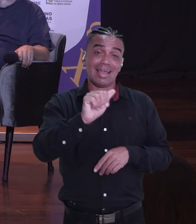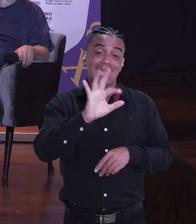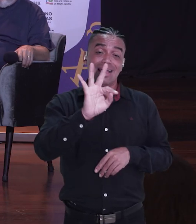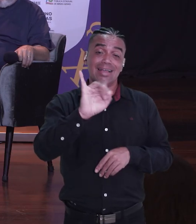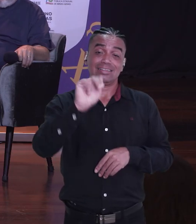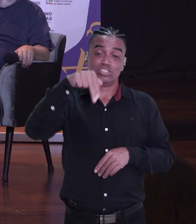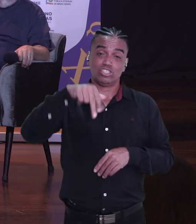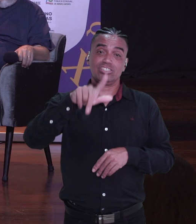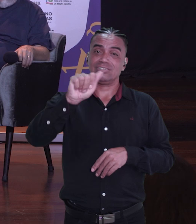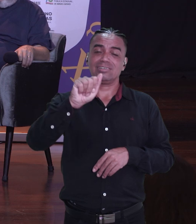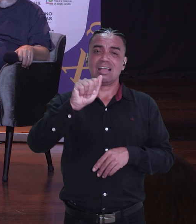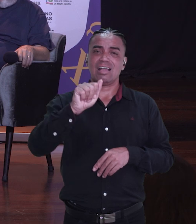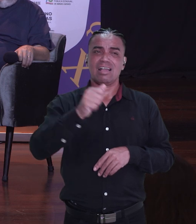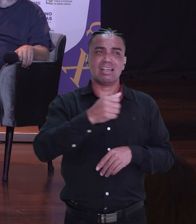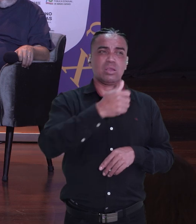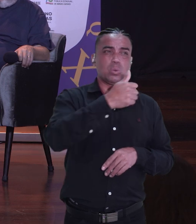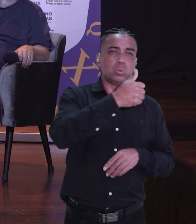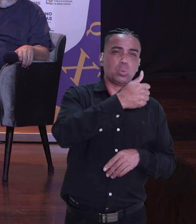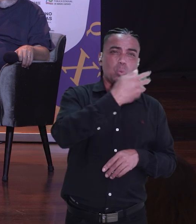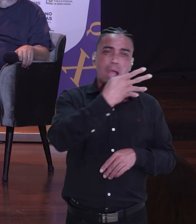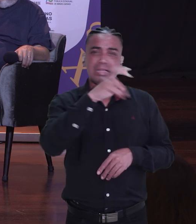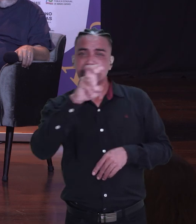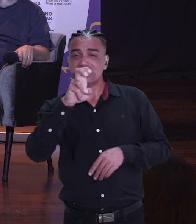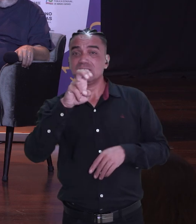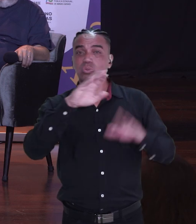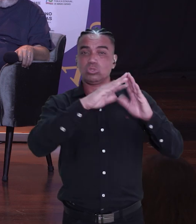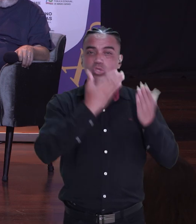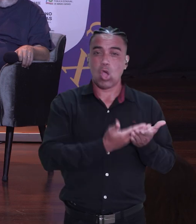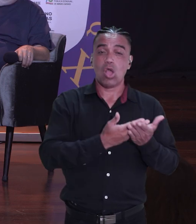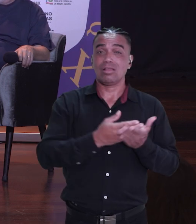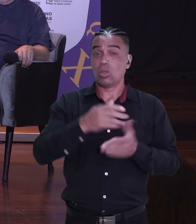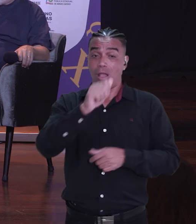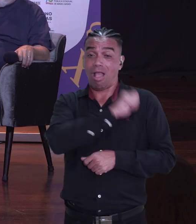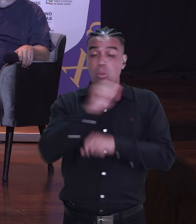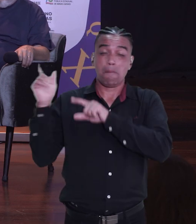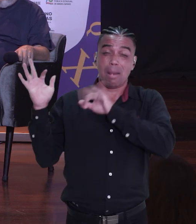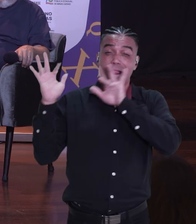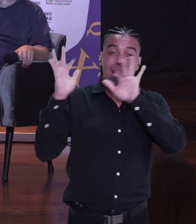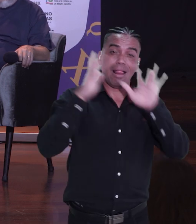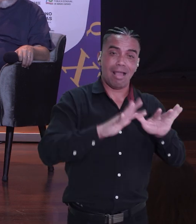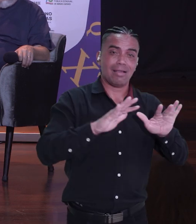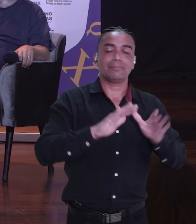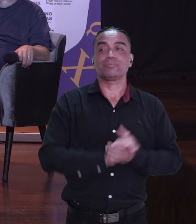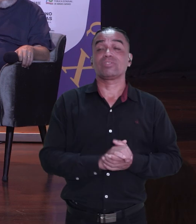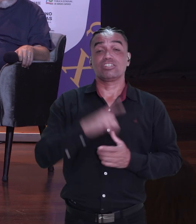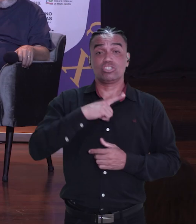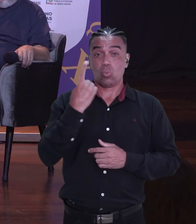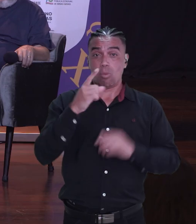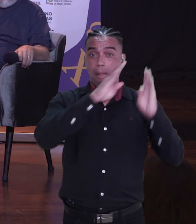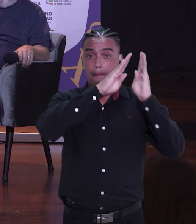Caratinga tinha uma quantidade grande de colégios, né? Tinha 4 ou 5 colégios que atraíam os estudantes da região inteira. Segundo,